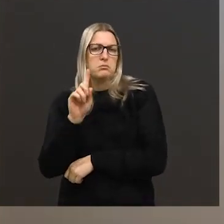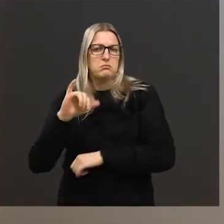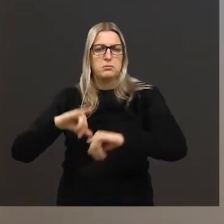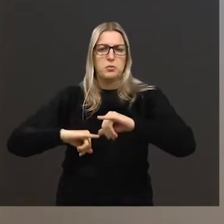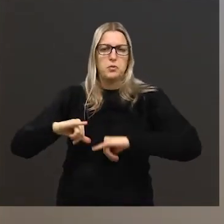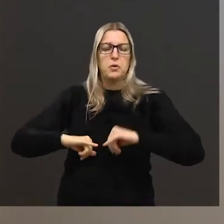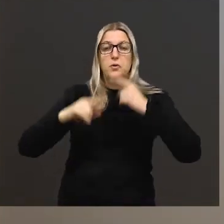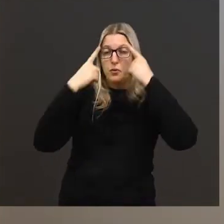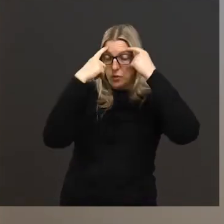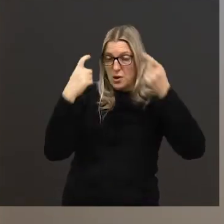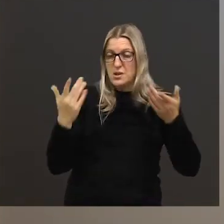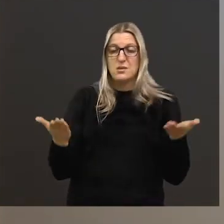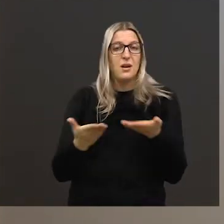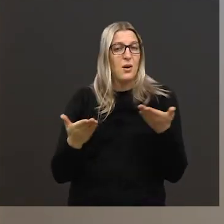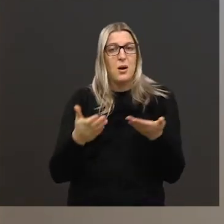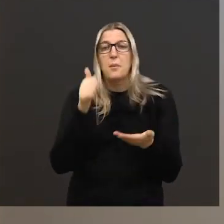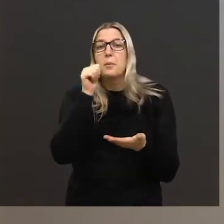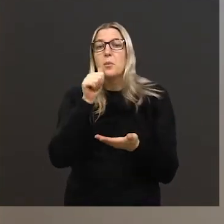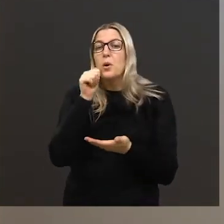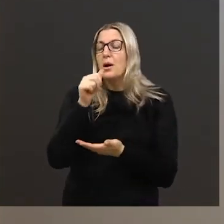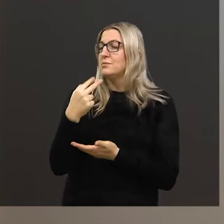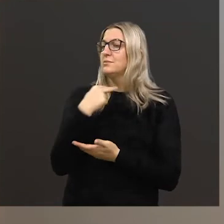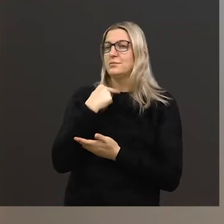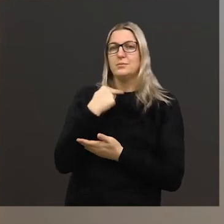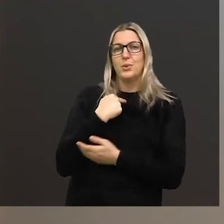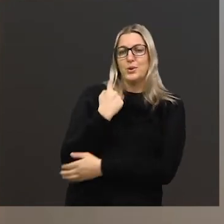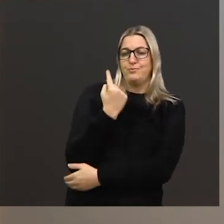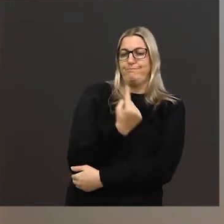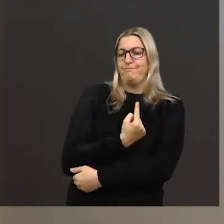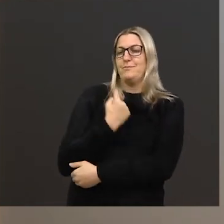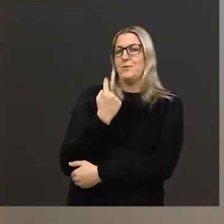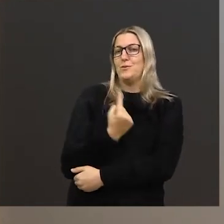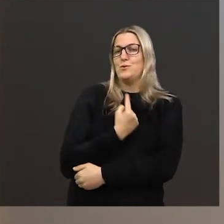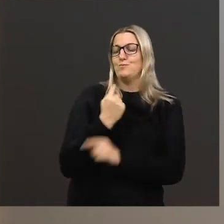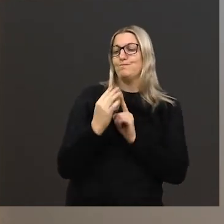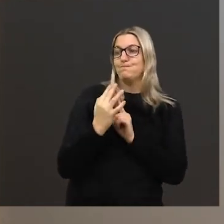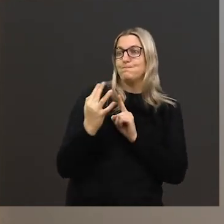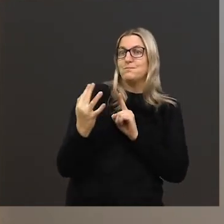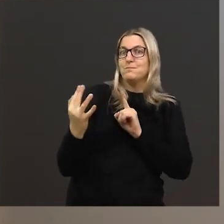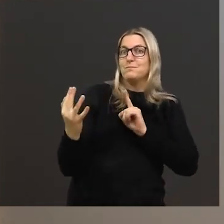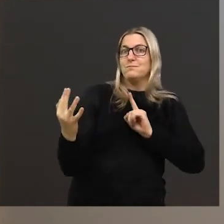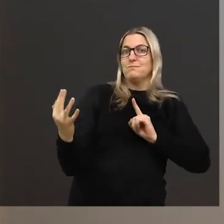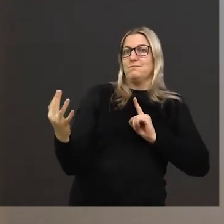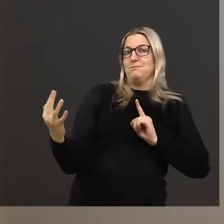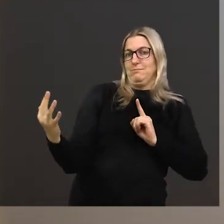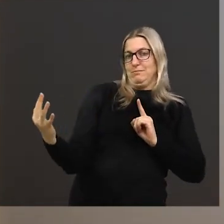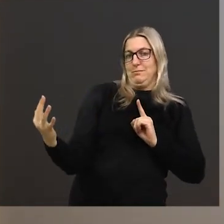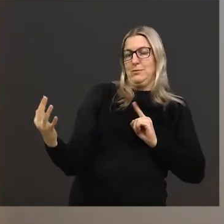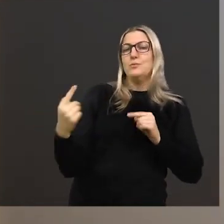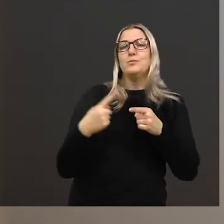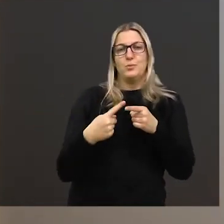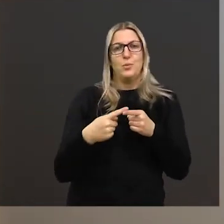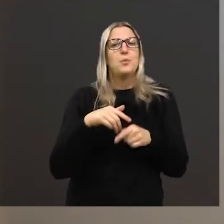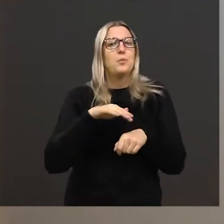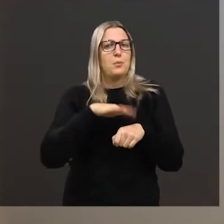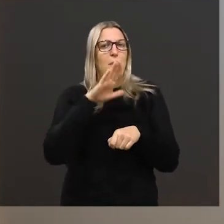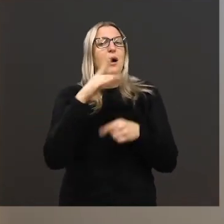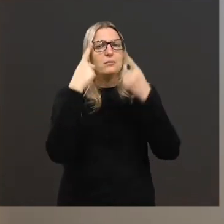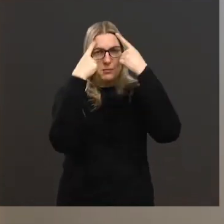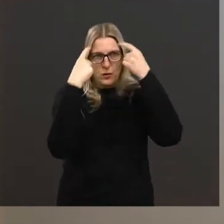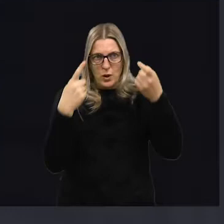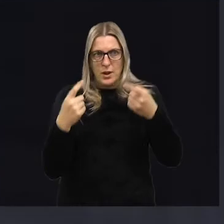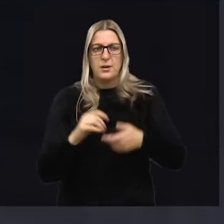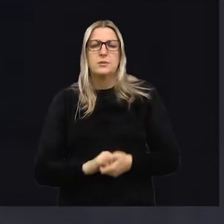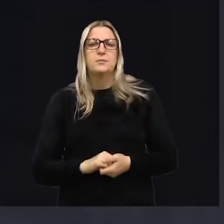que as mulheres elas não podem ficar isoladas, né? Que esse isolamento para aquelas mulheres que estão expostas a alguma forma de violência dentro do lar é ainda mais